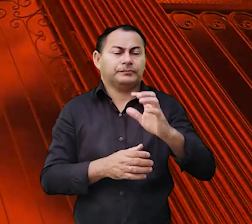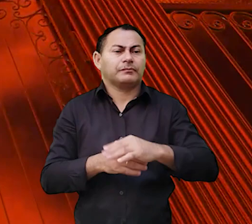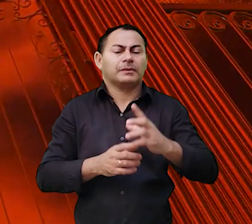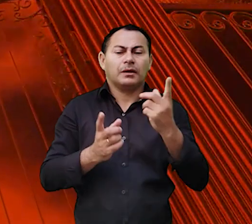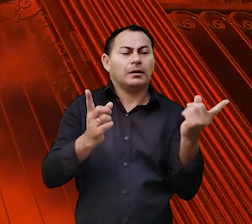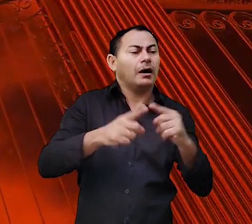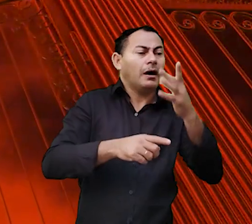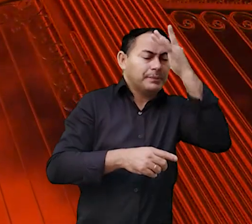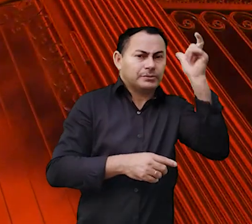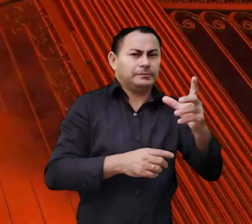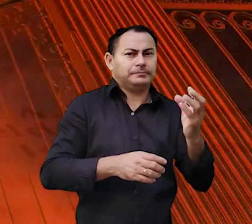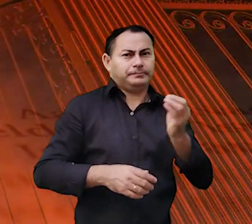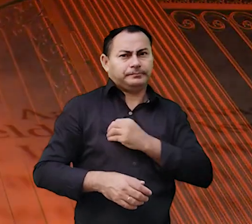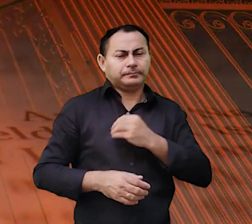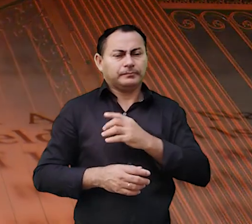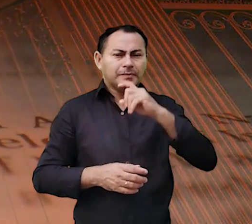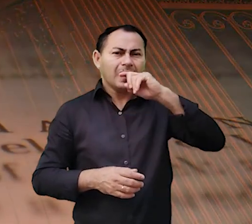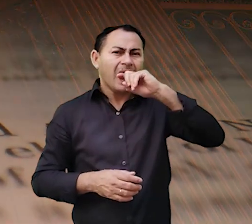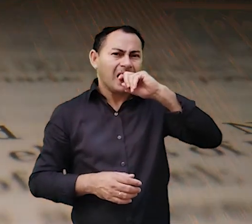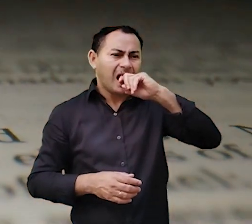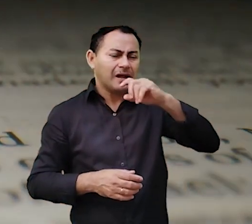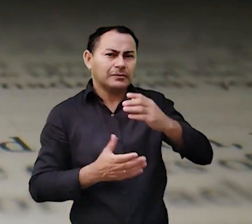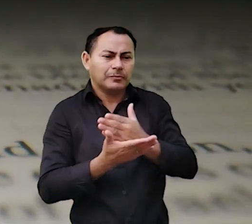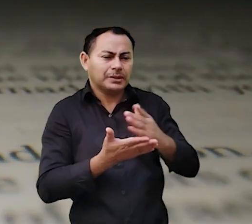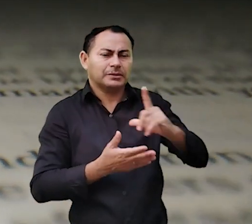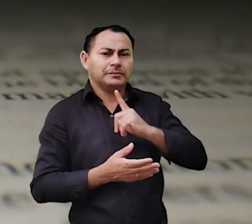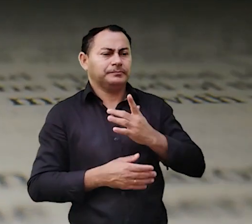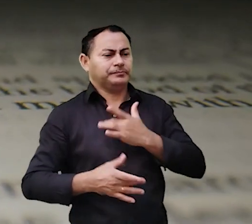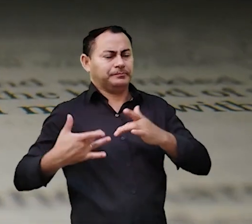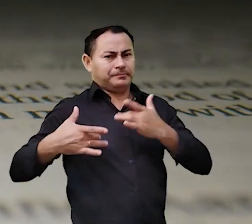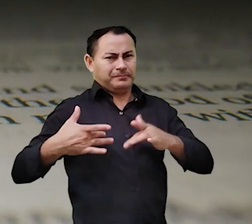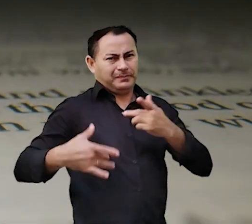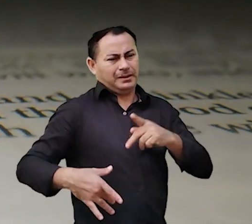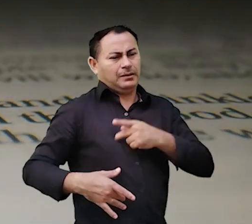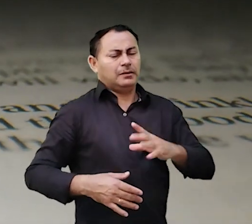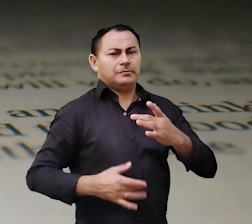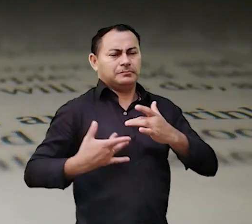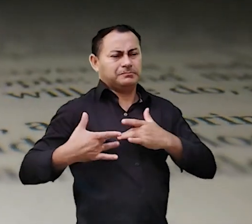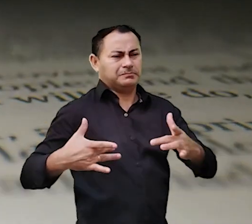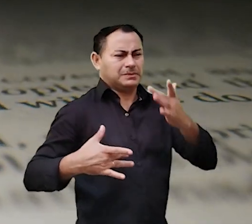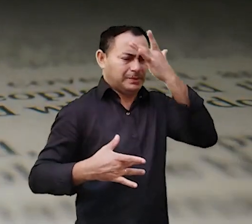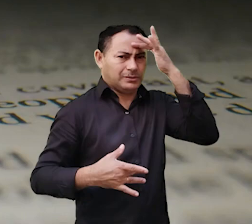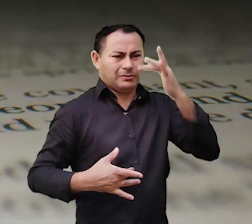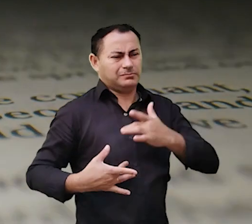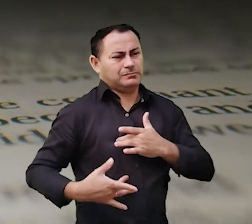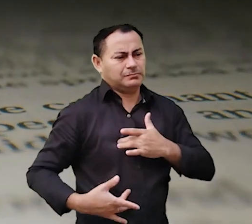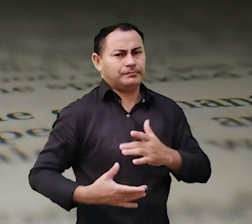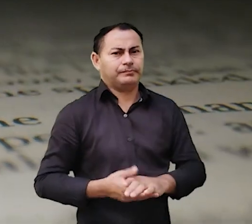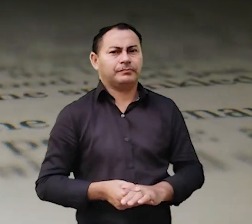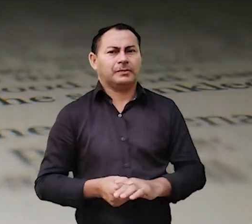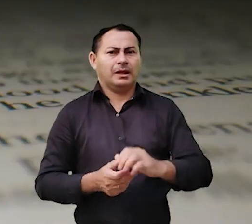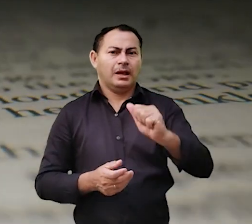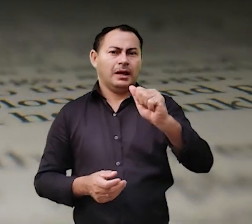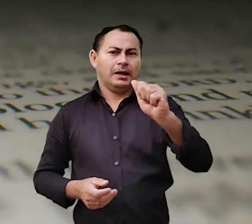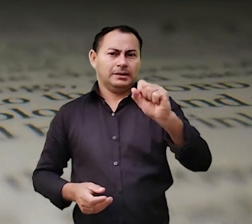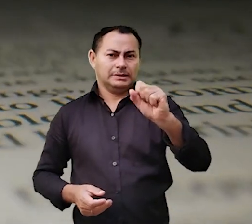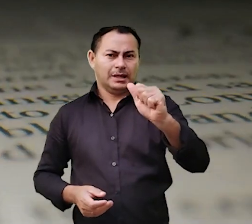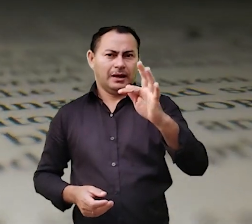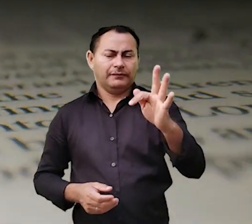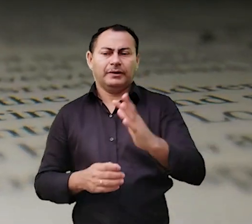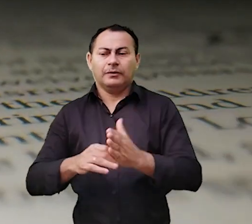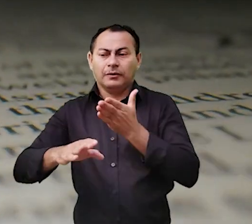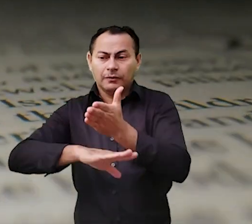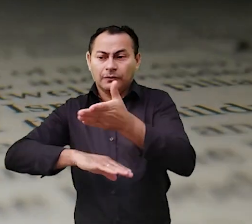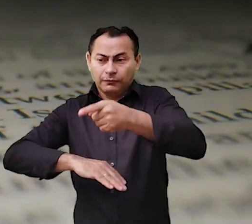relação ao ímpio. De inveja do ímpio, ele passou a ter piedade e compaixão do ímpio. Asaf foi para o